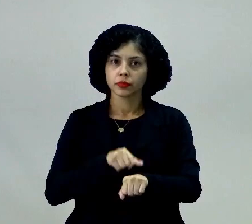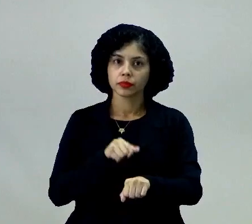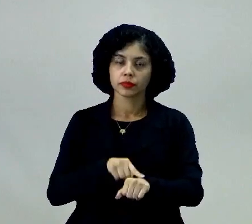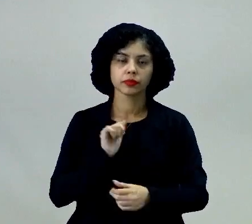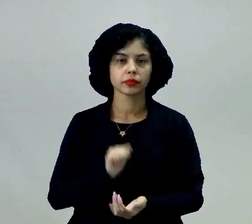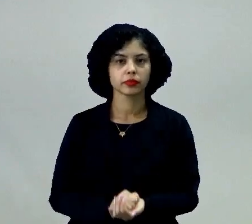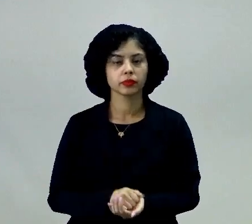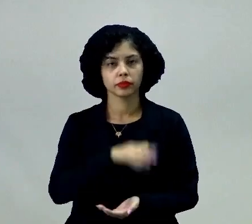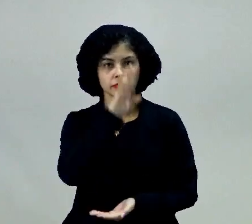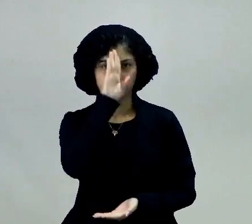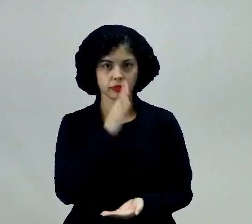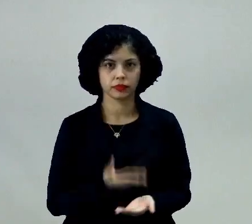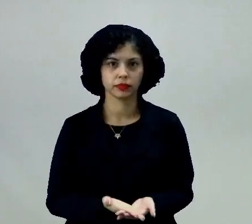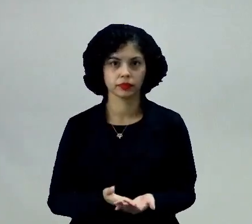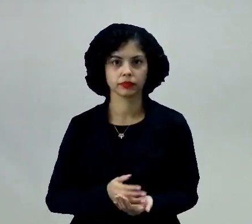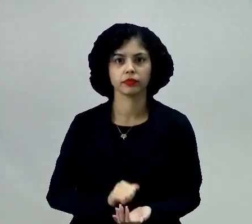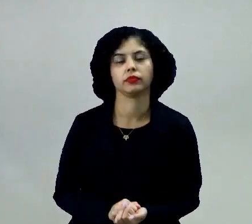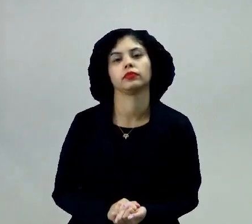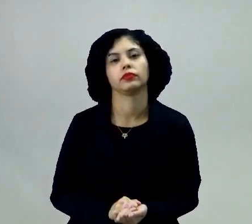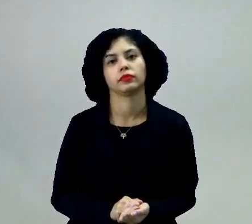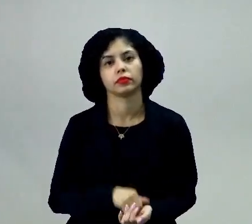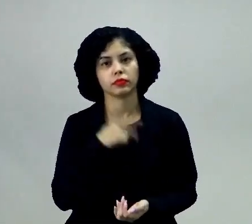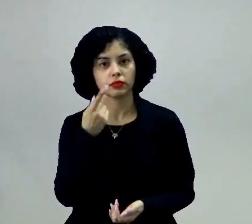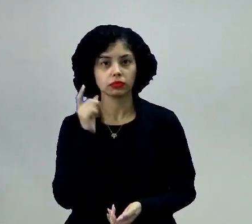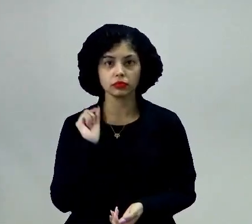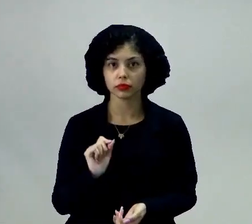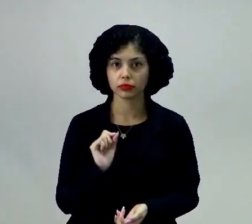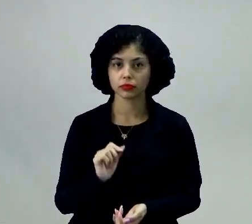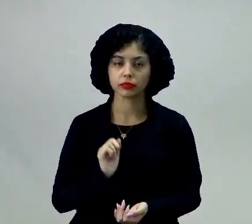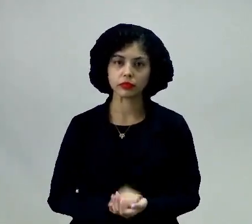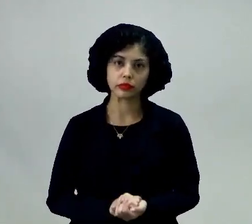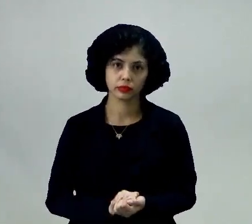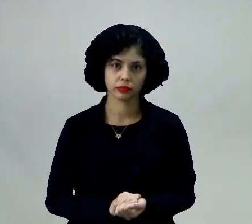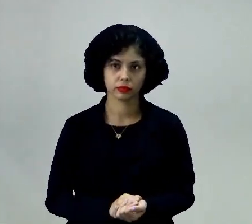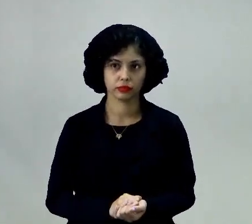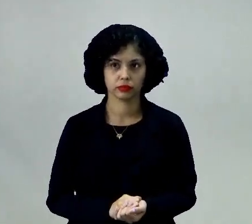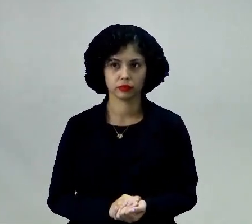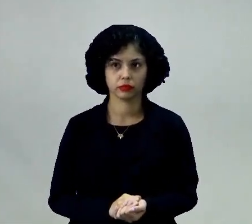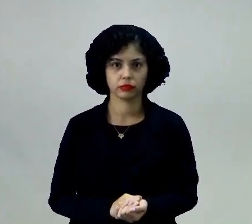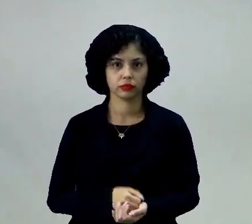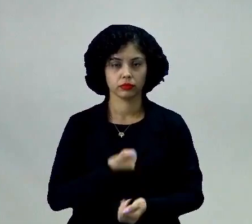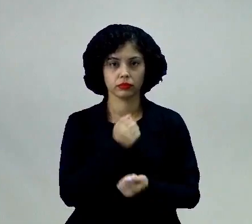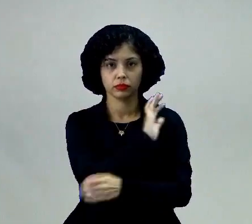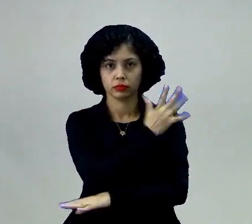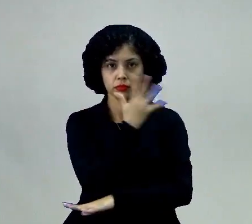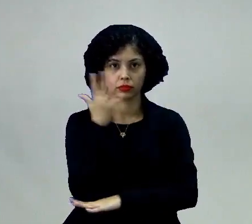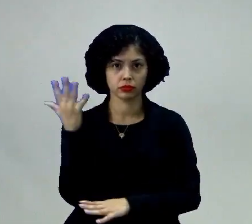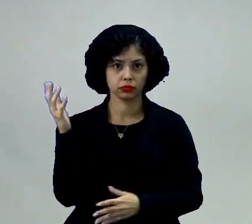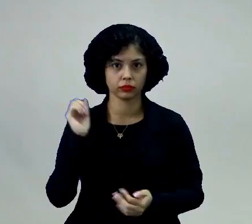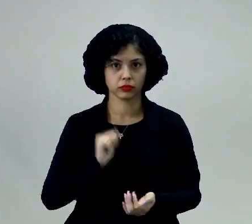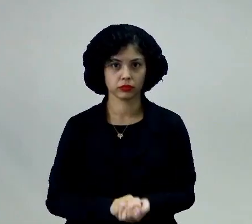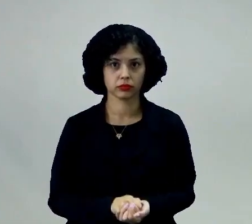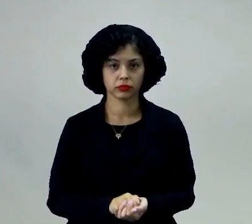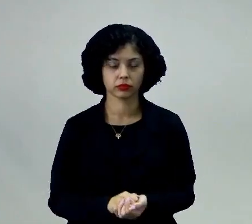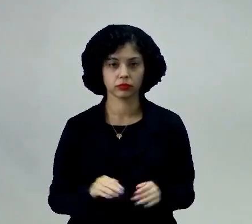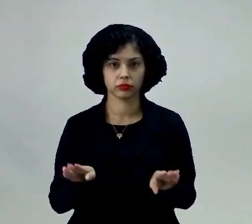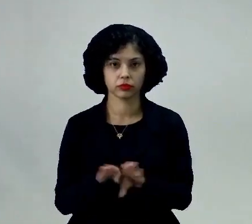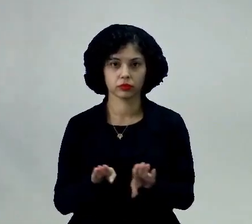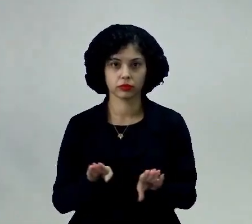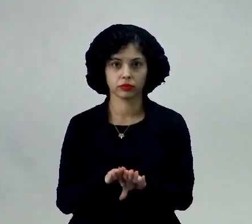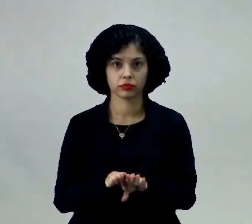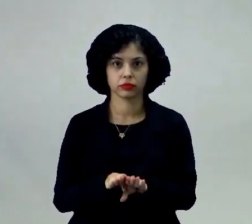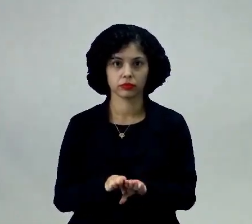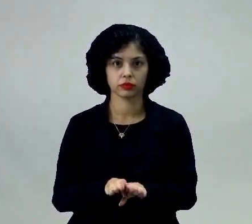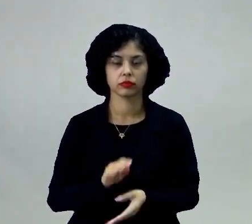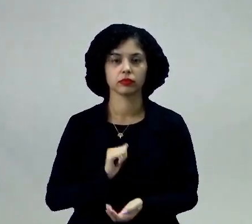tempo, acreditou-se, digamos assim, que o meio ambiente, os